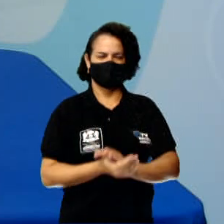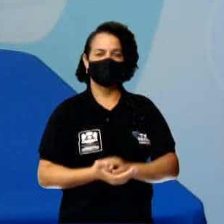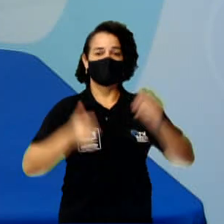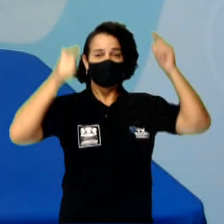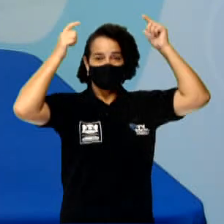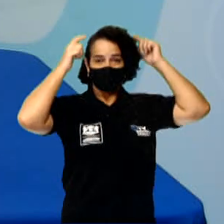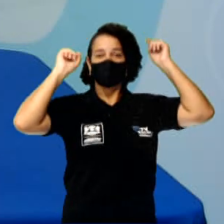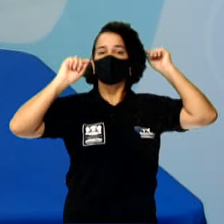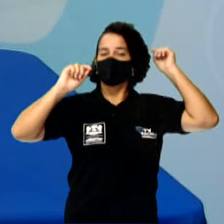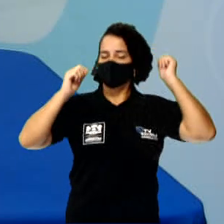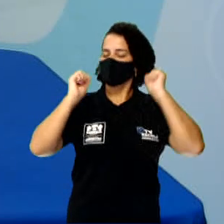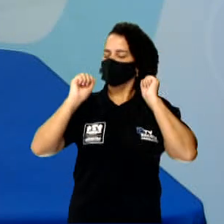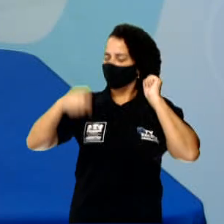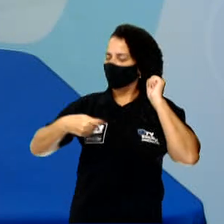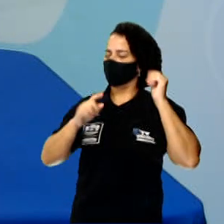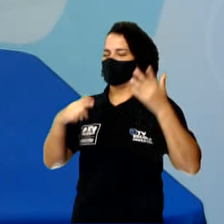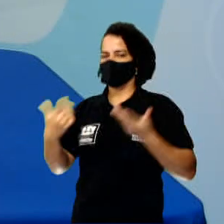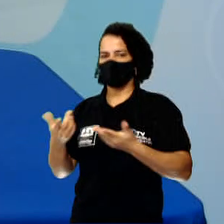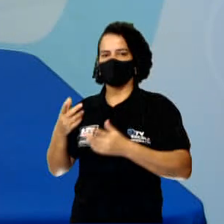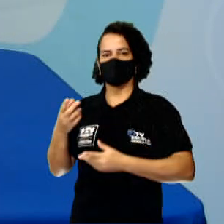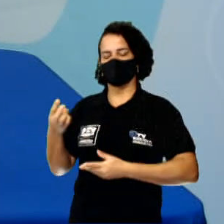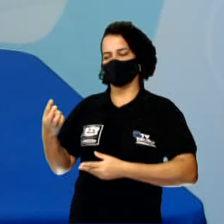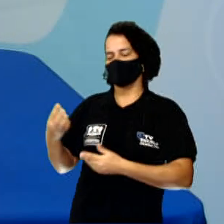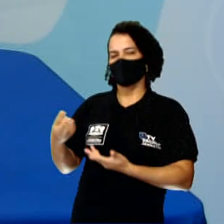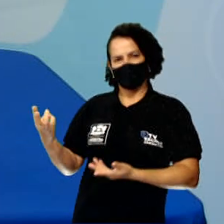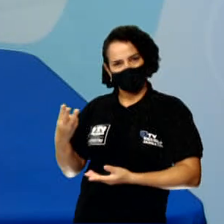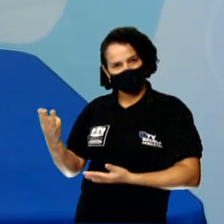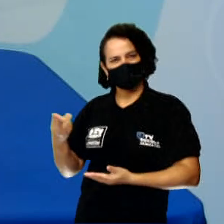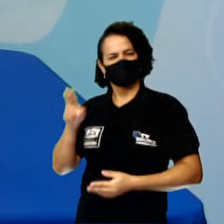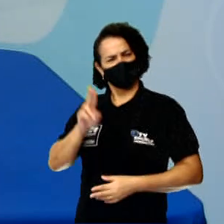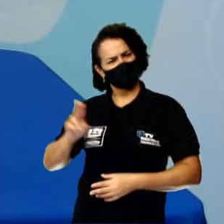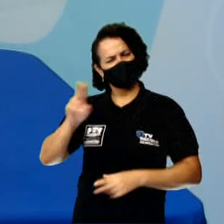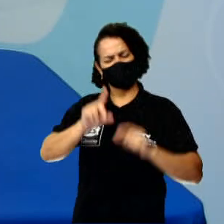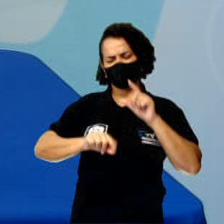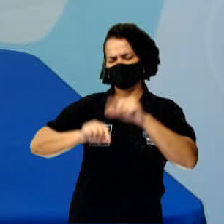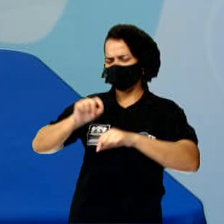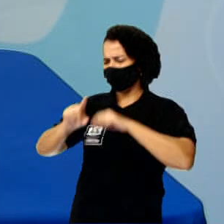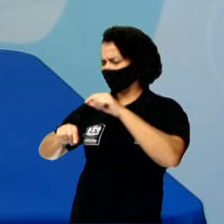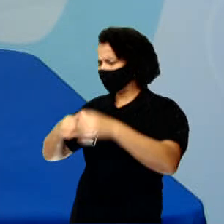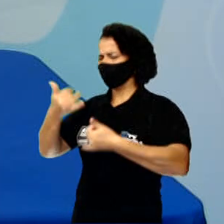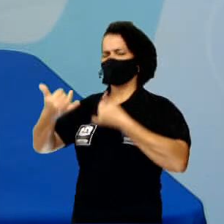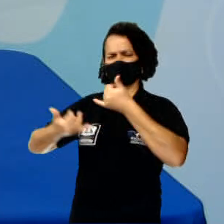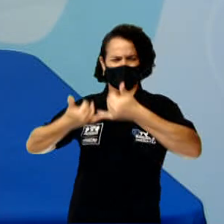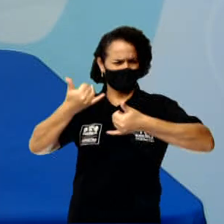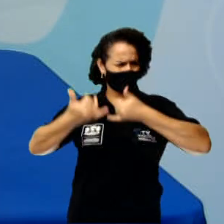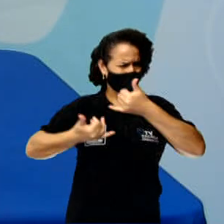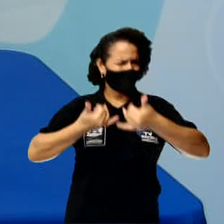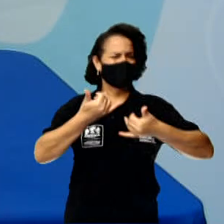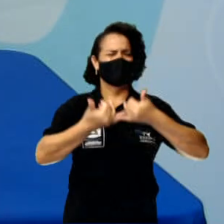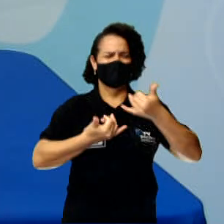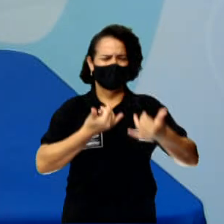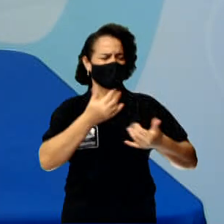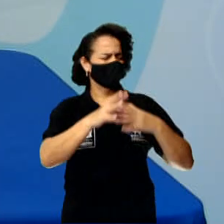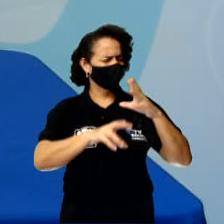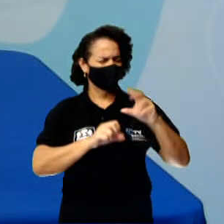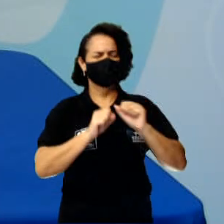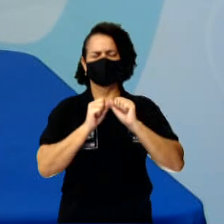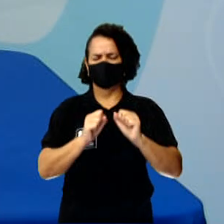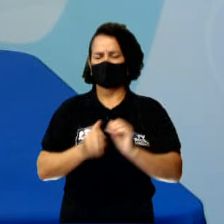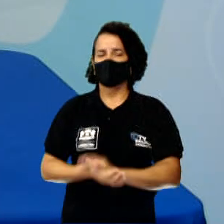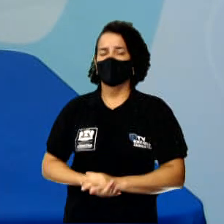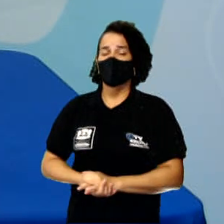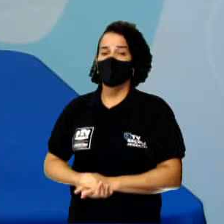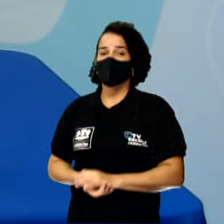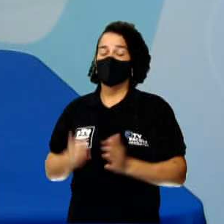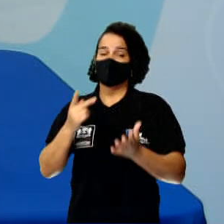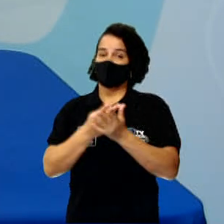permitia que as meninas lá entrassem, brincavam de tudo que queriam, escolhiam e por ali brincavam com o que pegassem.